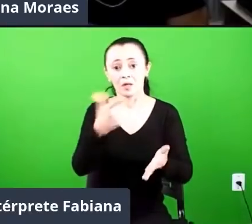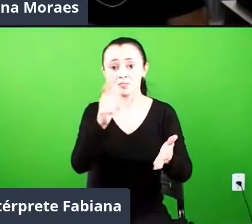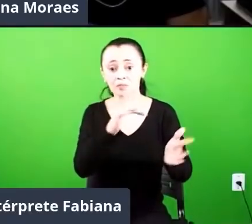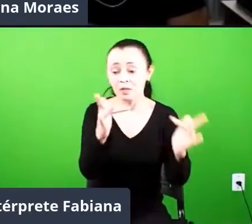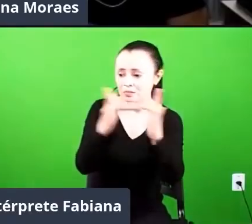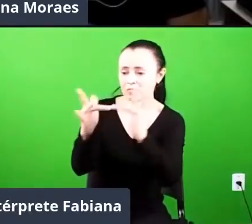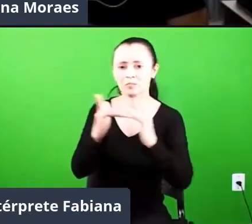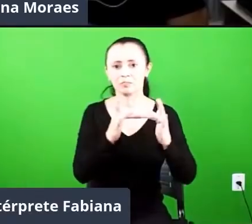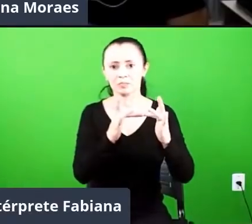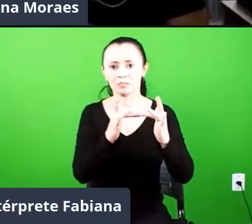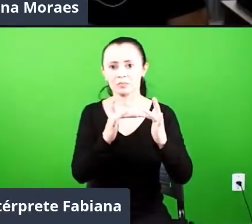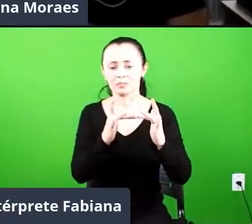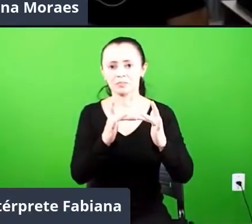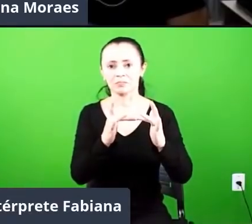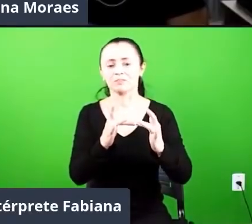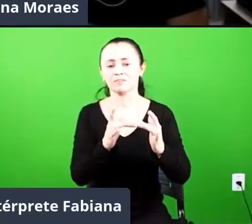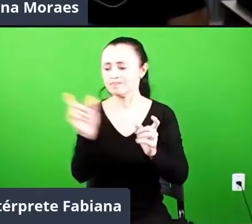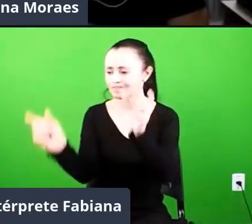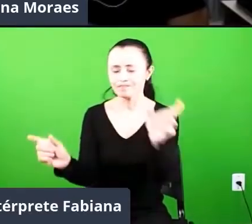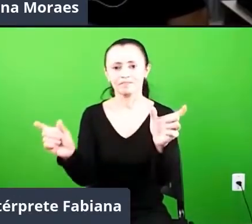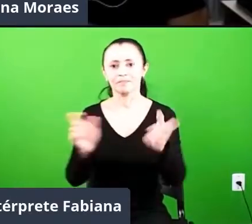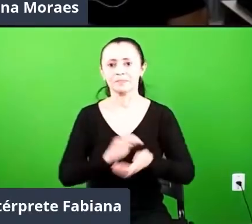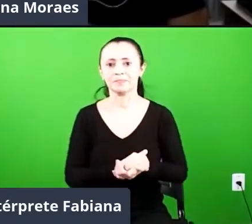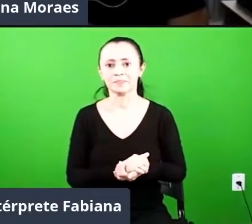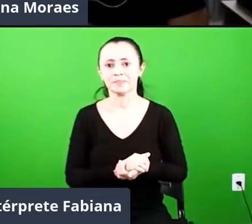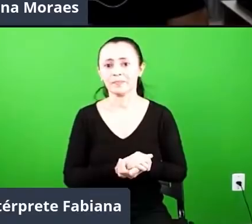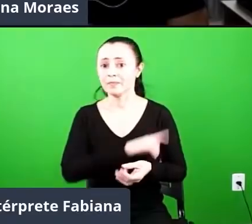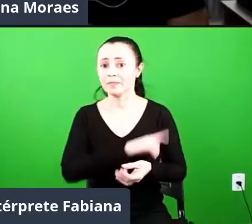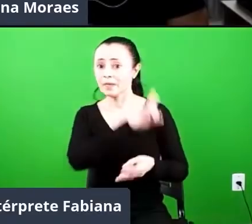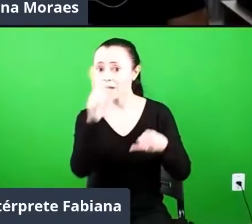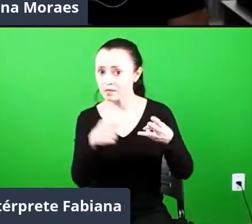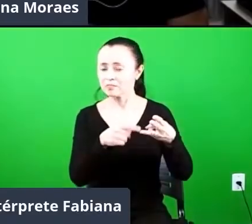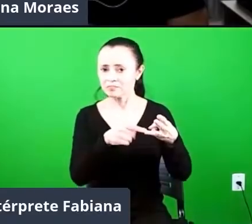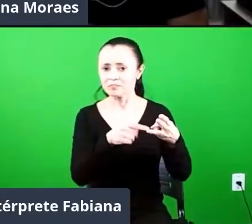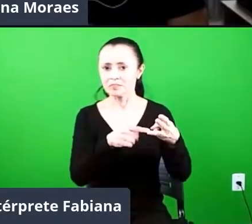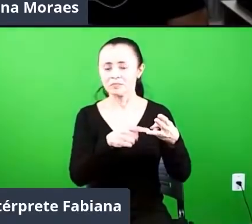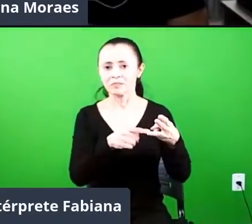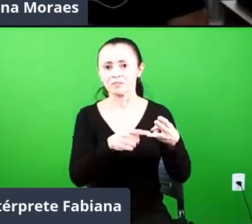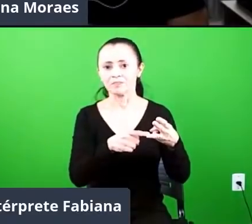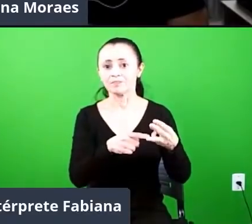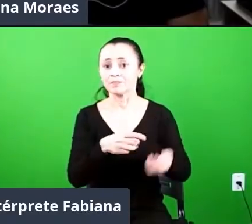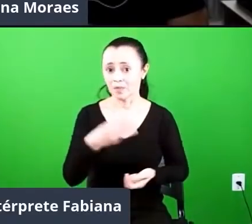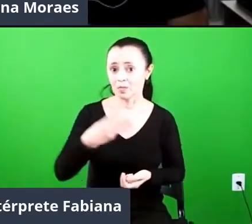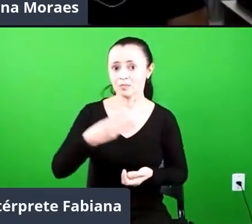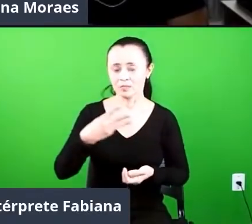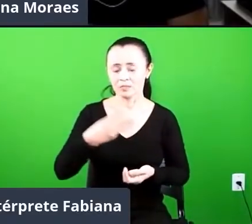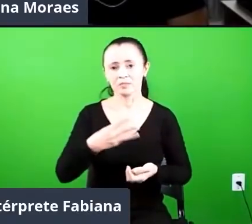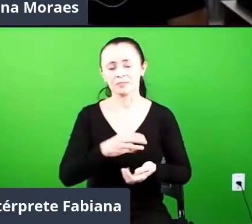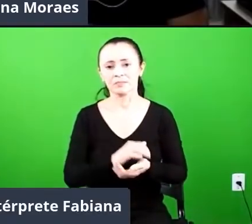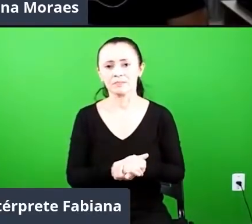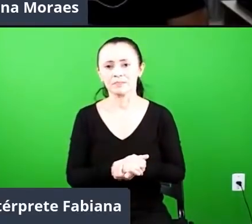e esse aluno, entre esses sujeitos. Bom, e o modelo aproximativo, que é o terceiro modelo que eu estou trazendo para a discussão?